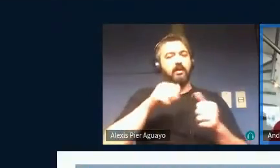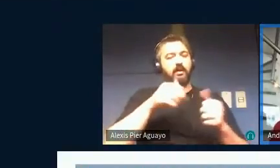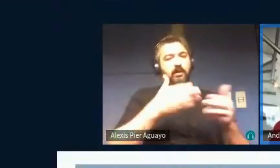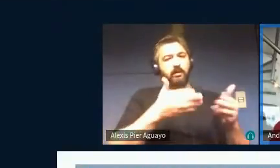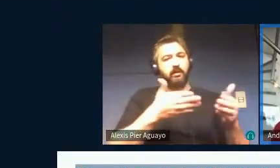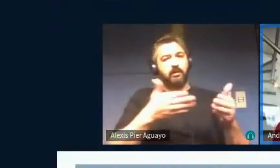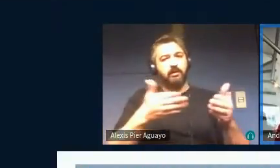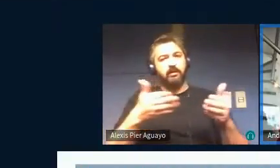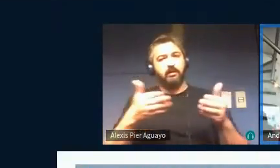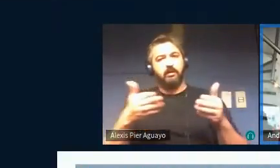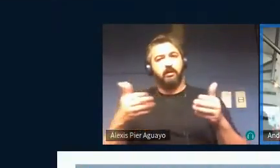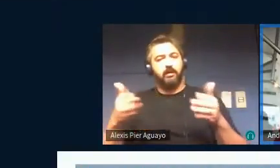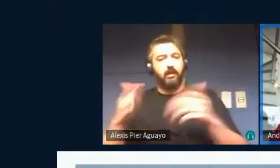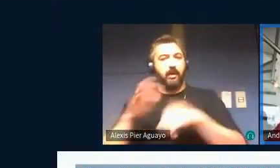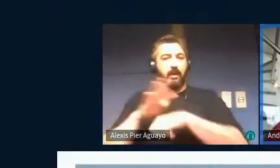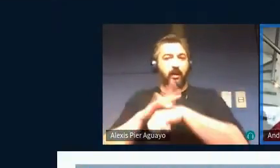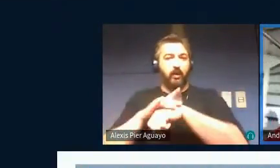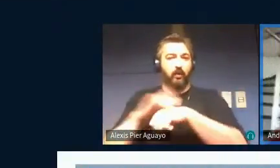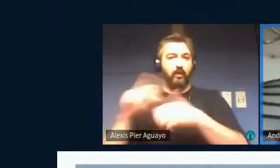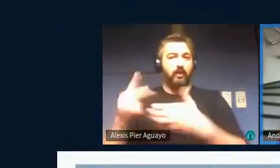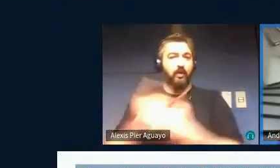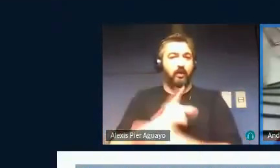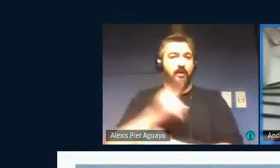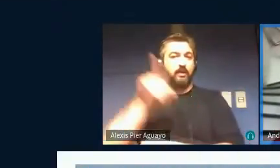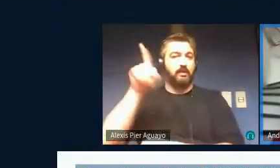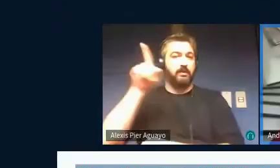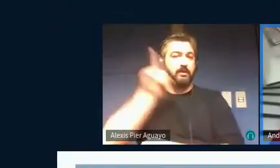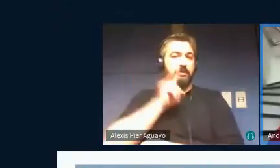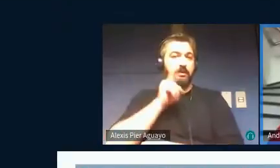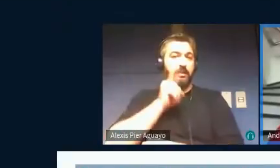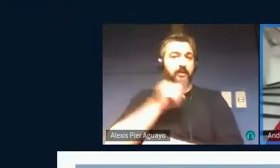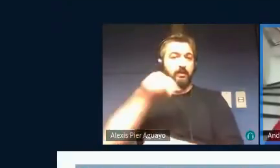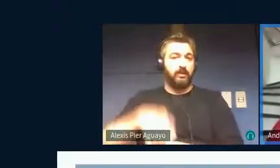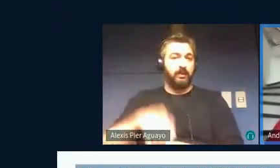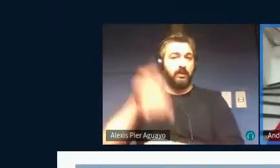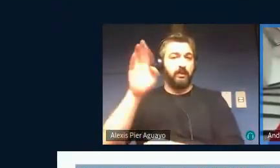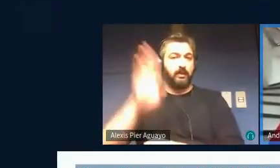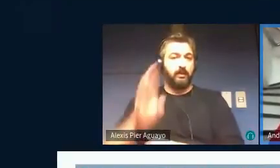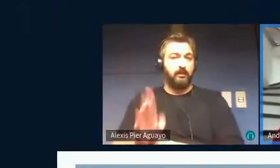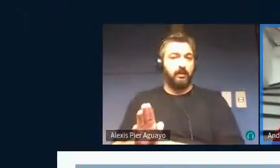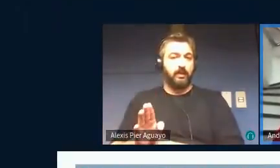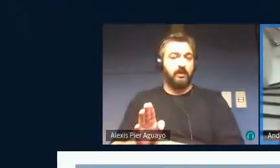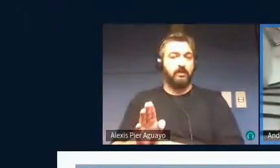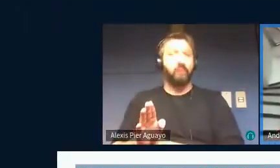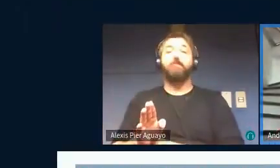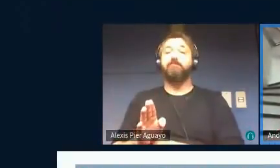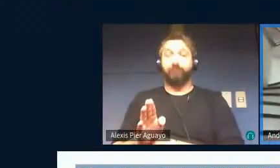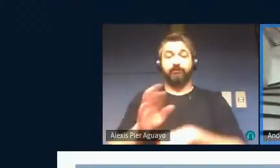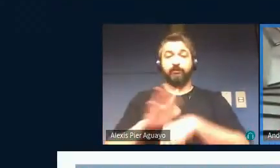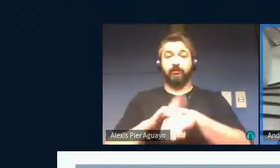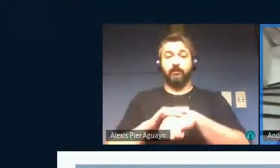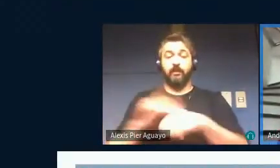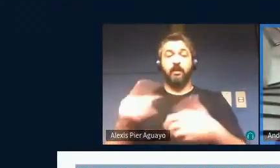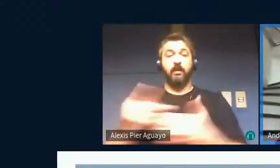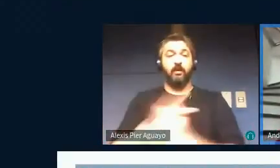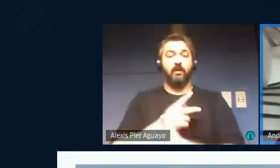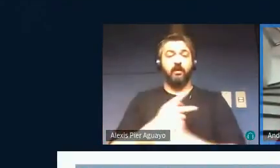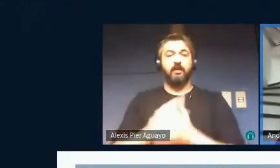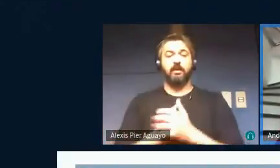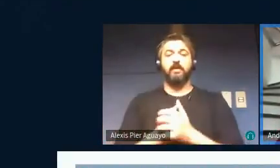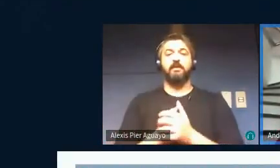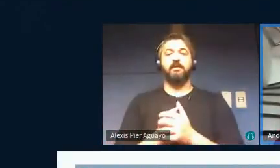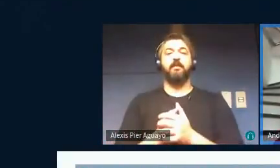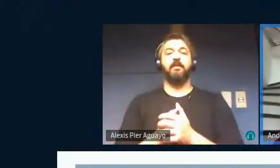acontecendo principalmente nos Estados Unidos e aqui no Brasil. E essa mudança do curso da doença, eu vou chamar a atenção para